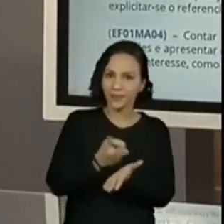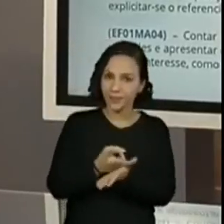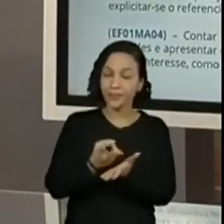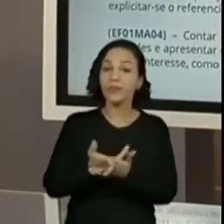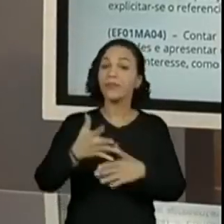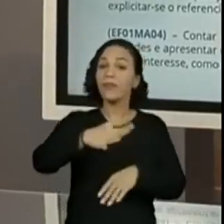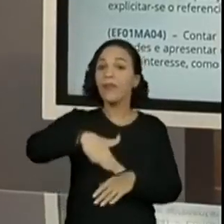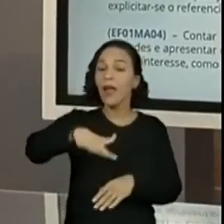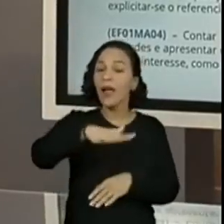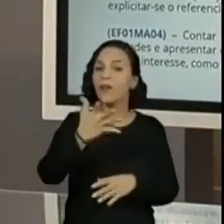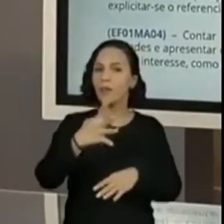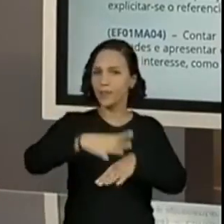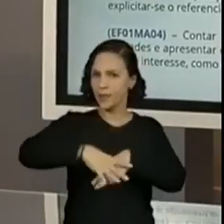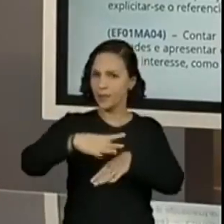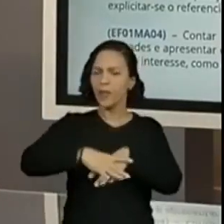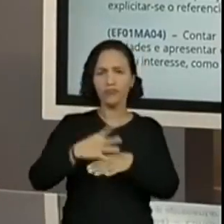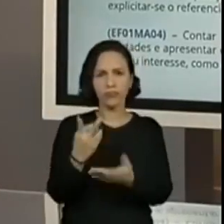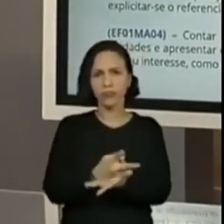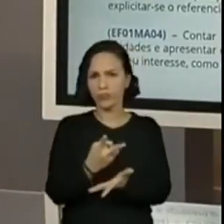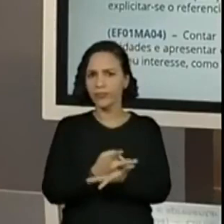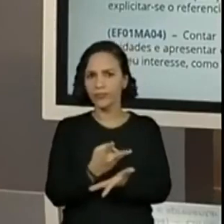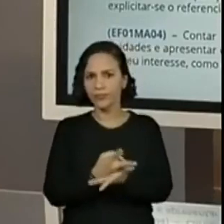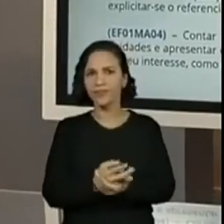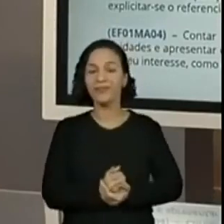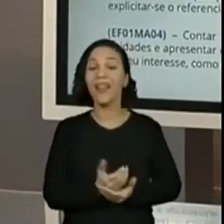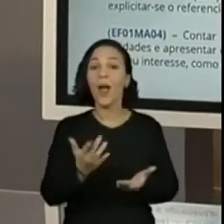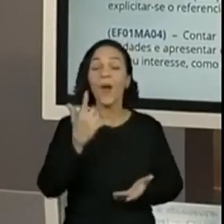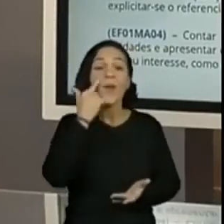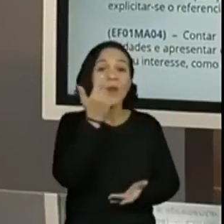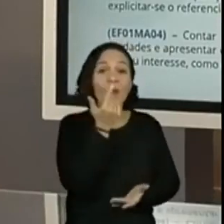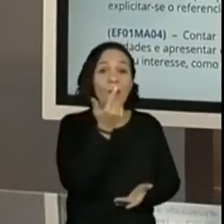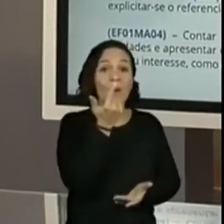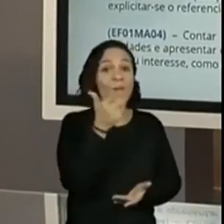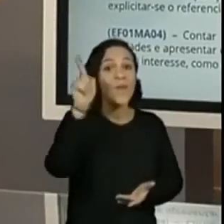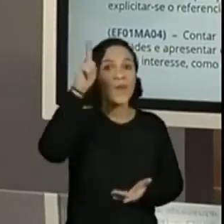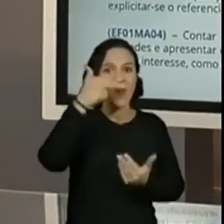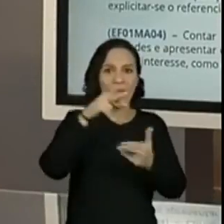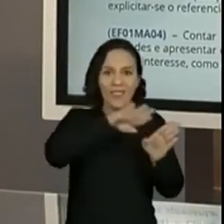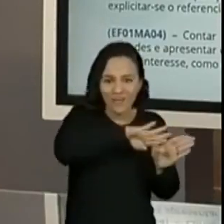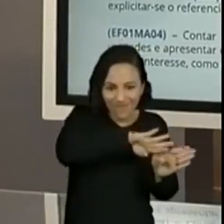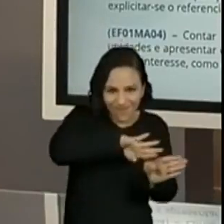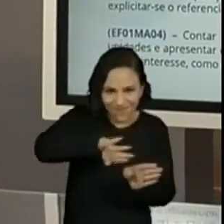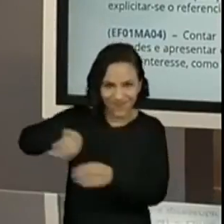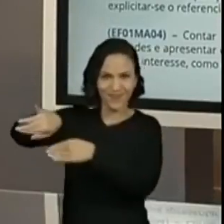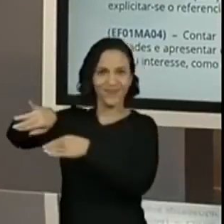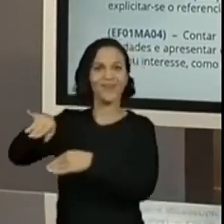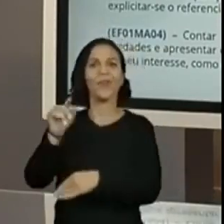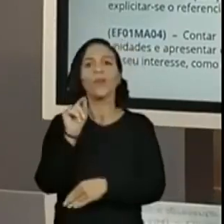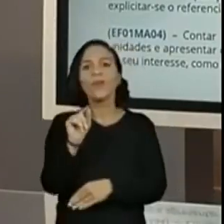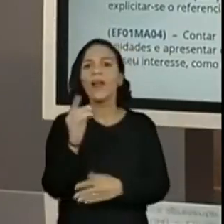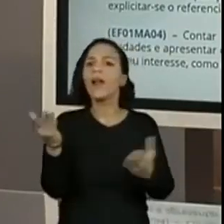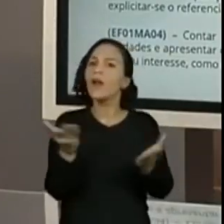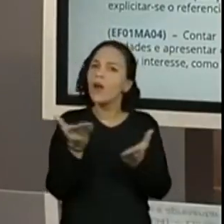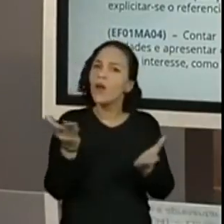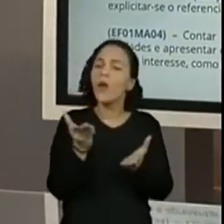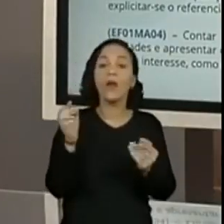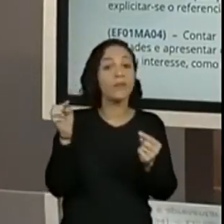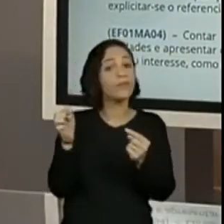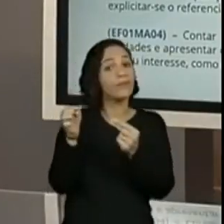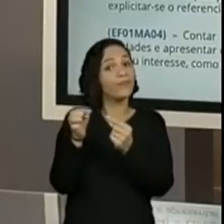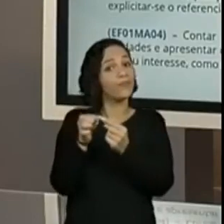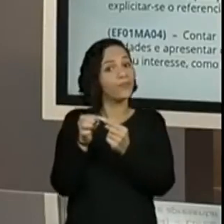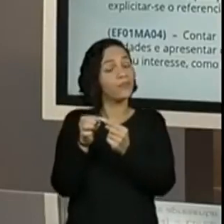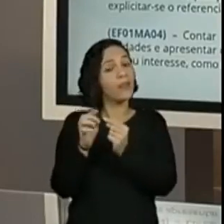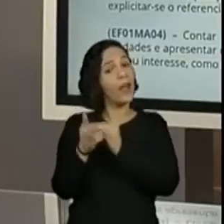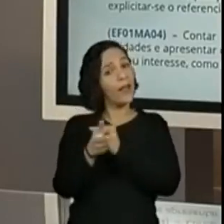na matemática. Agora a gente vai ver algumas outras coisas, mas, claro, tudo está ligado ao que nós já vimos e a gente